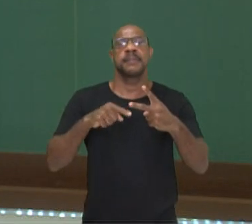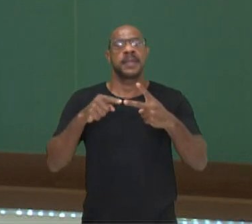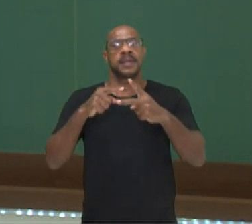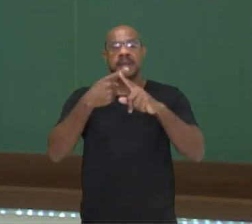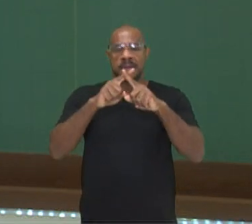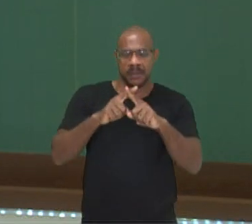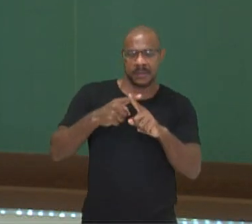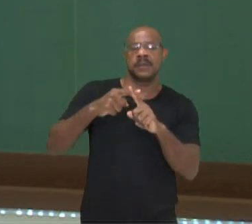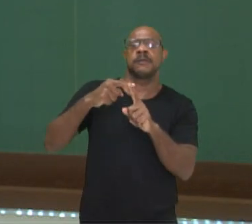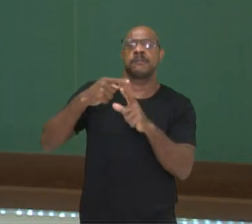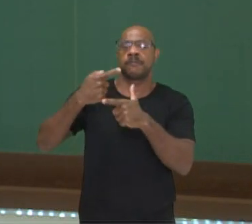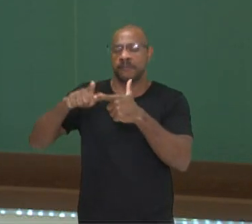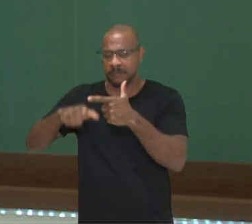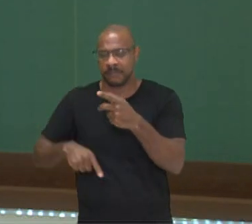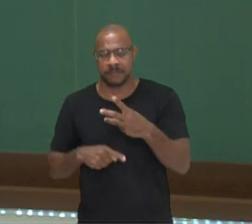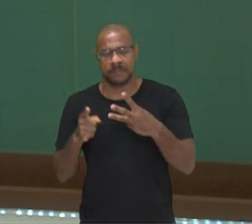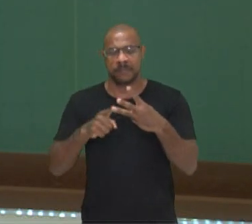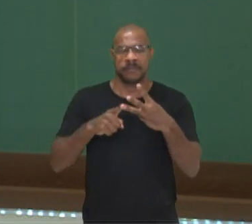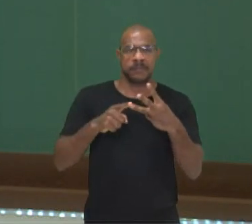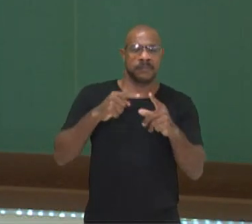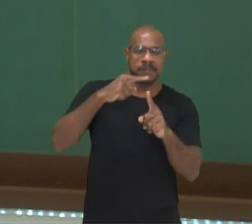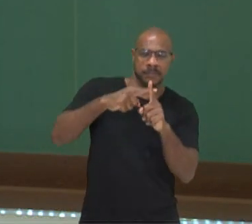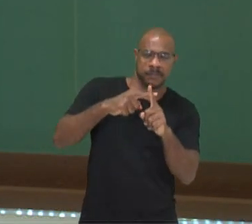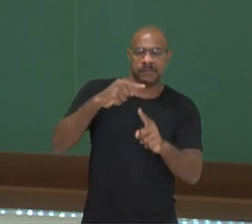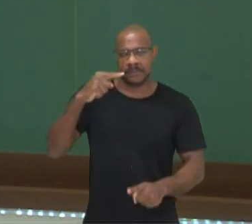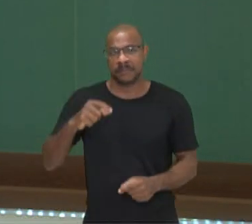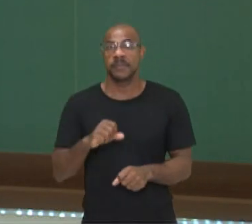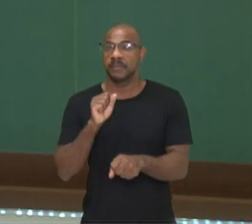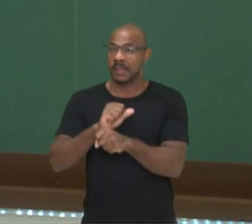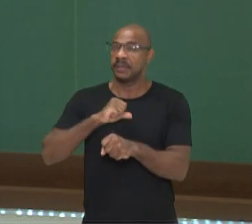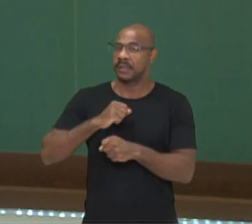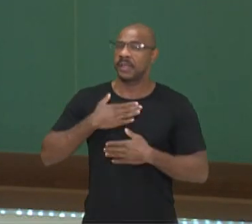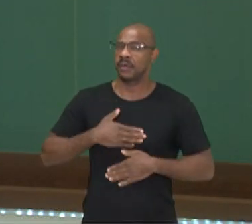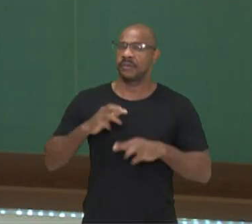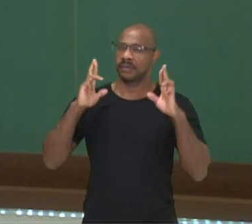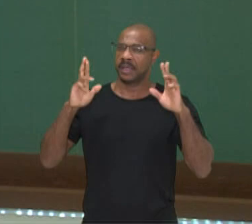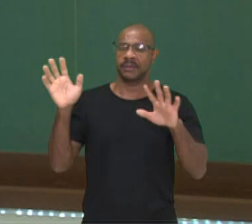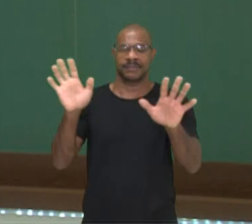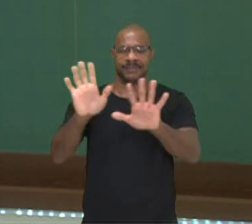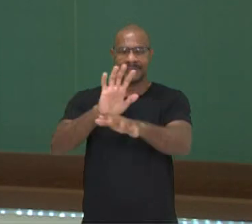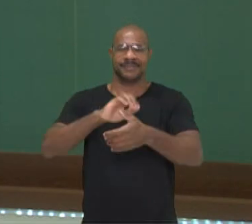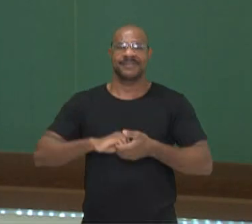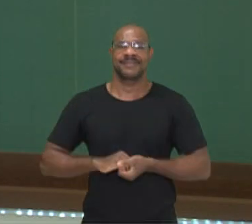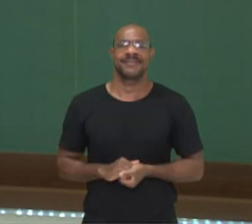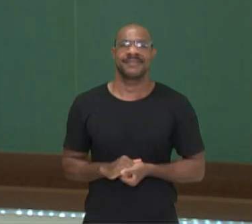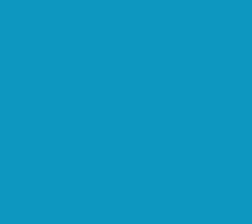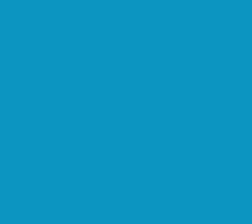divisão e, por fim, adição e subtração. Espero que tenham gostado e até breve.